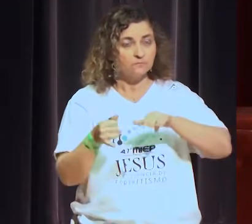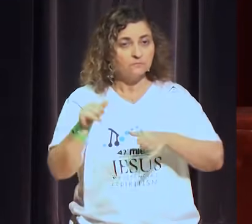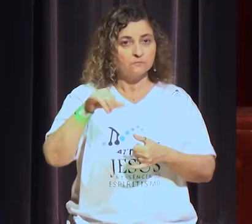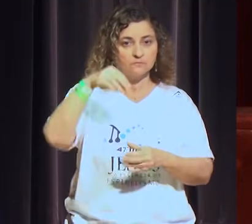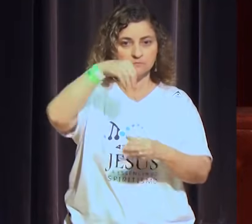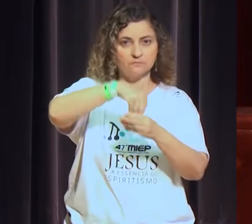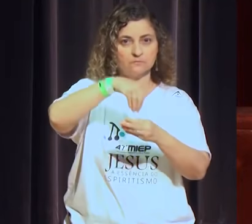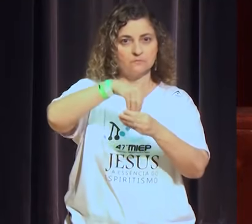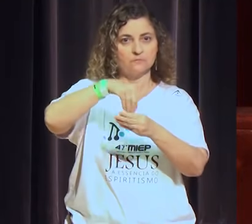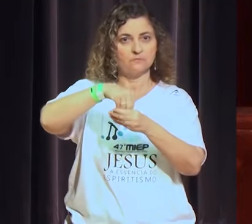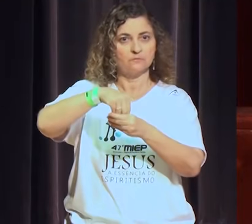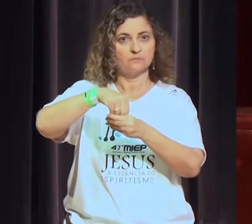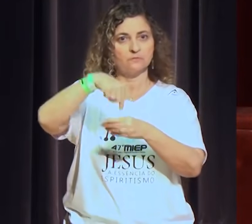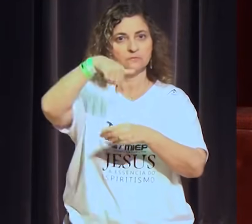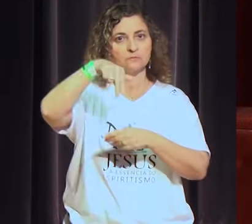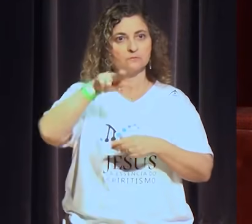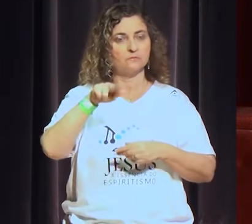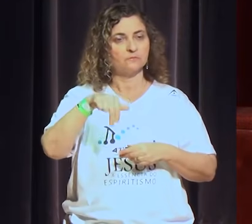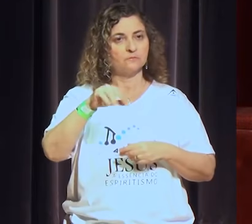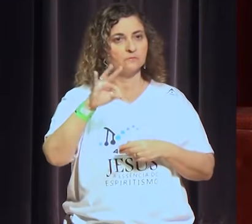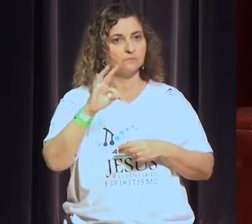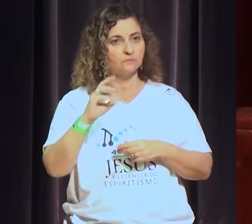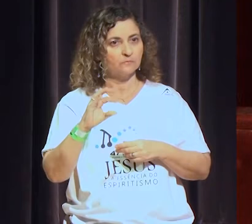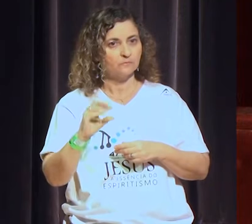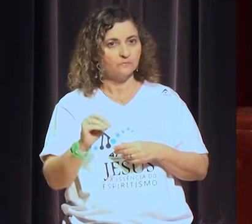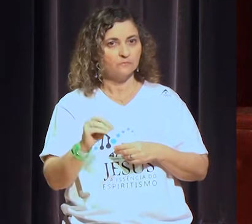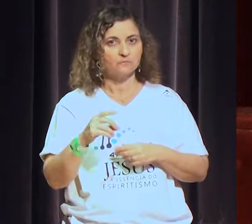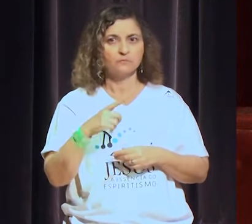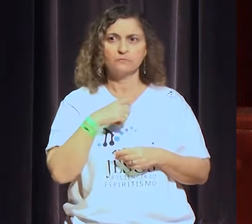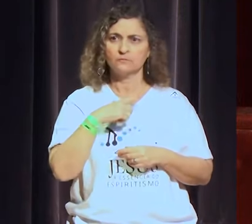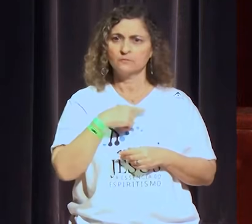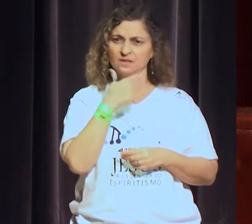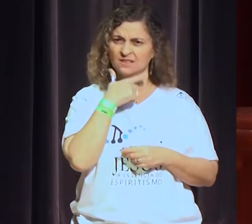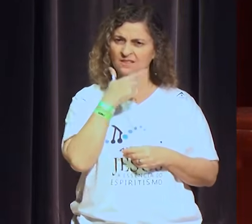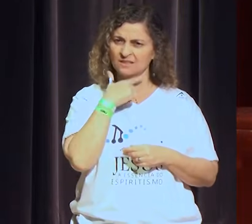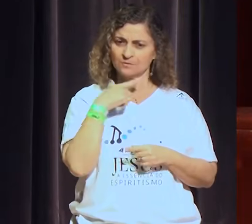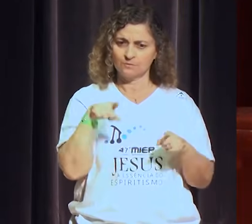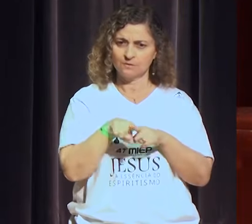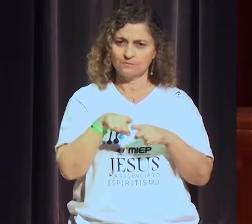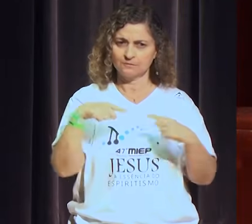Tudo quântico, não é? Tem agora o queijo de Minas quântico.